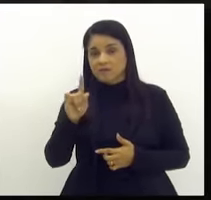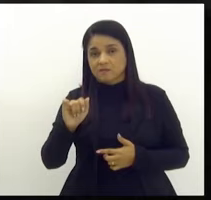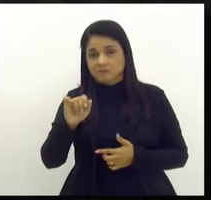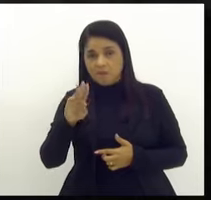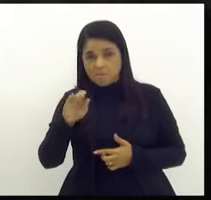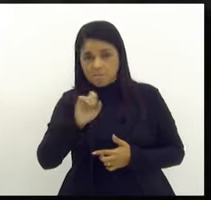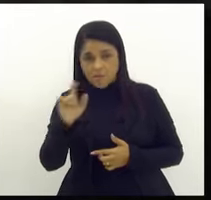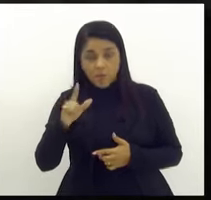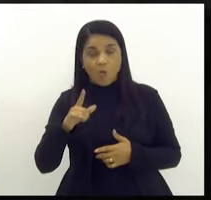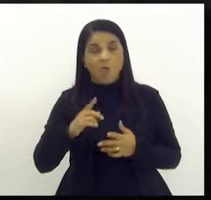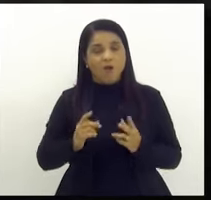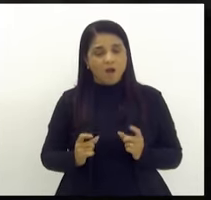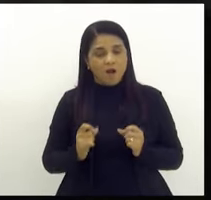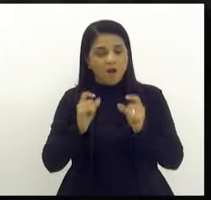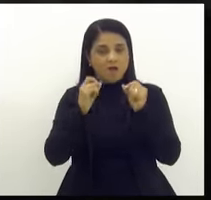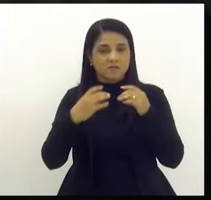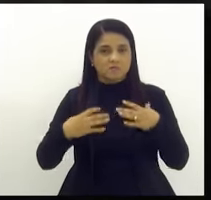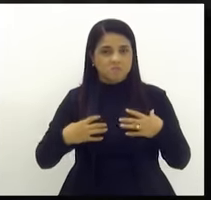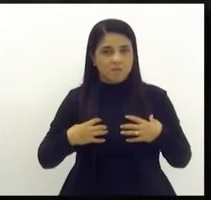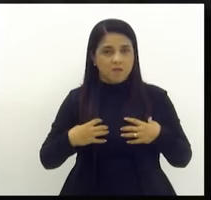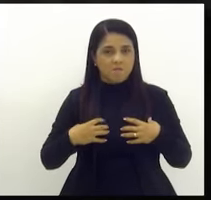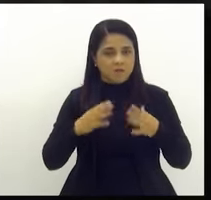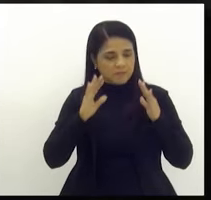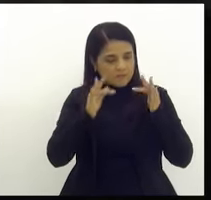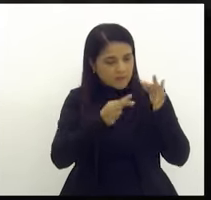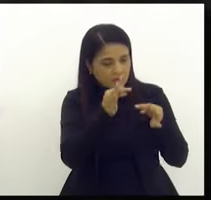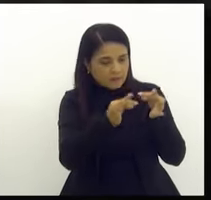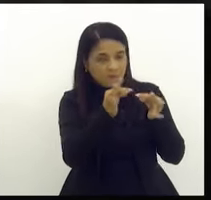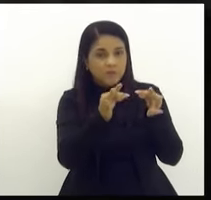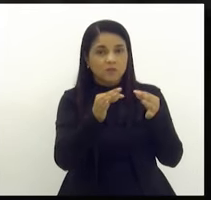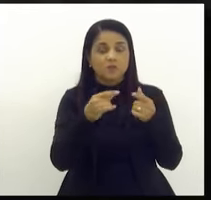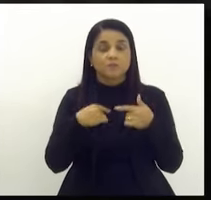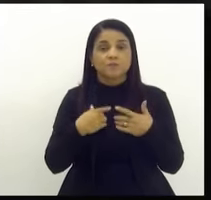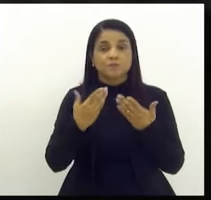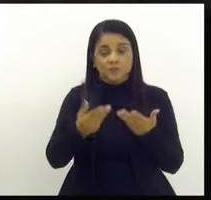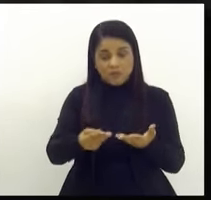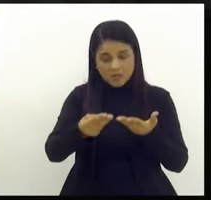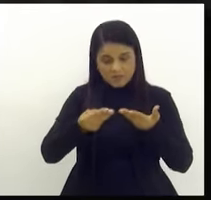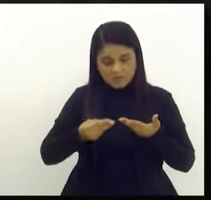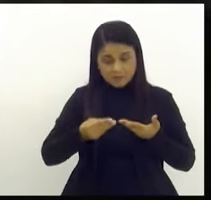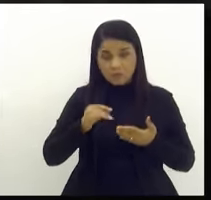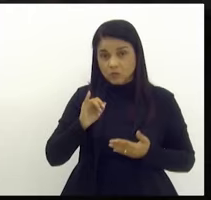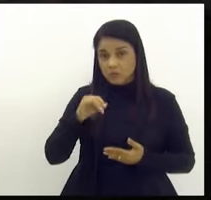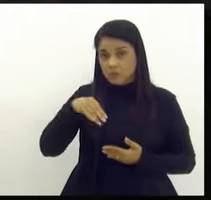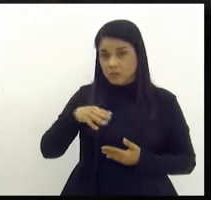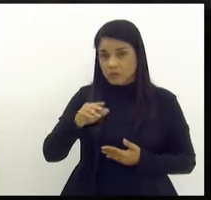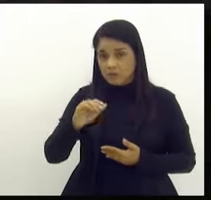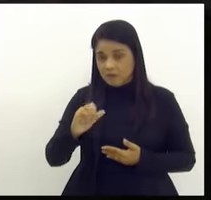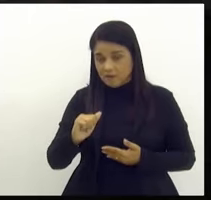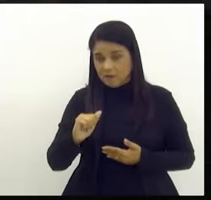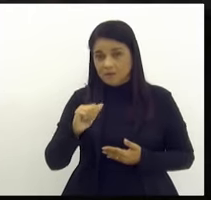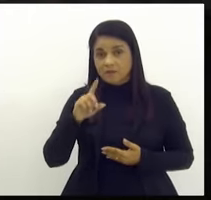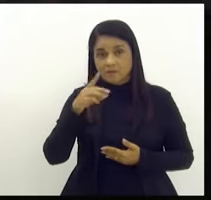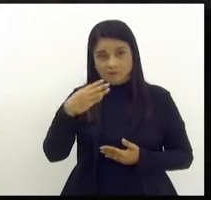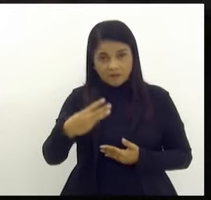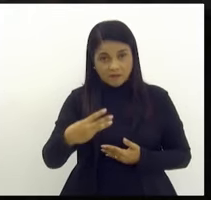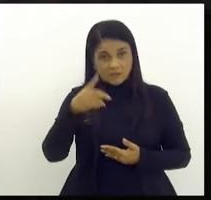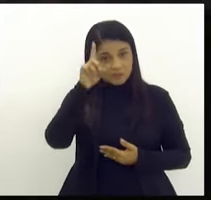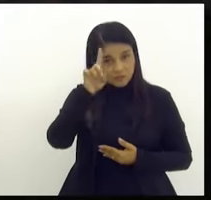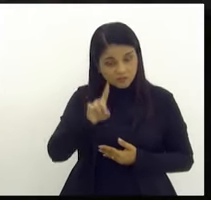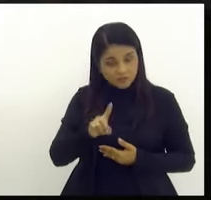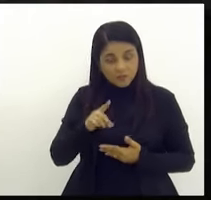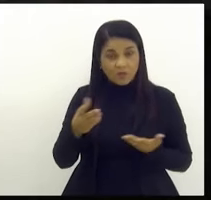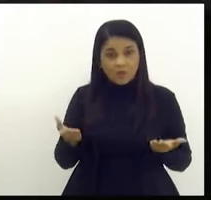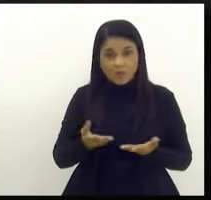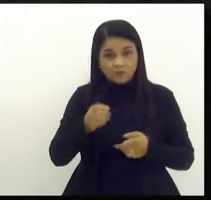mama e eu recebi do diretor do INCA 3 a a a de que hoje no estado do